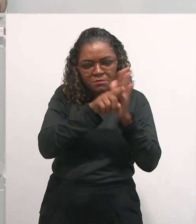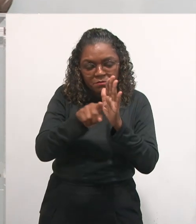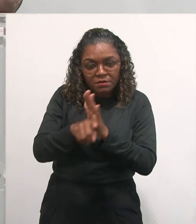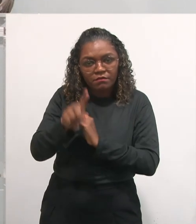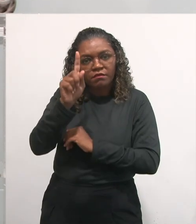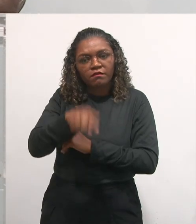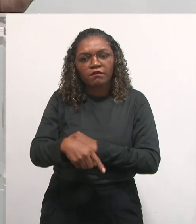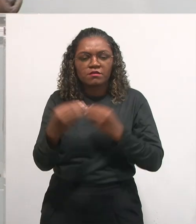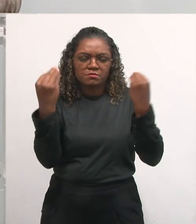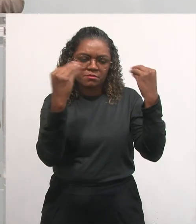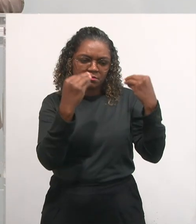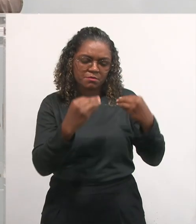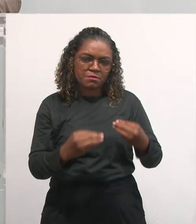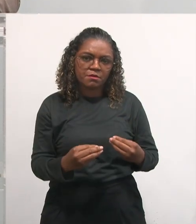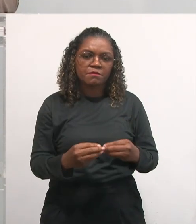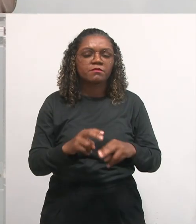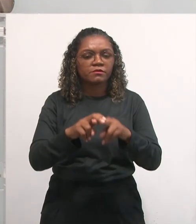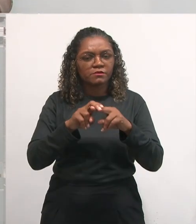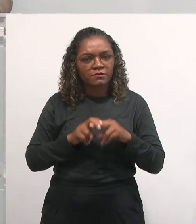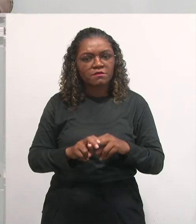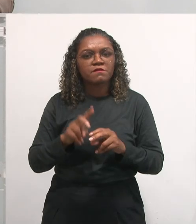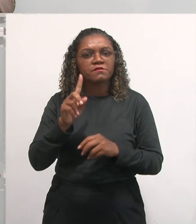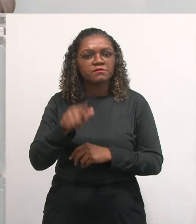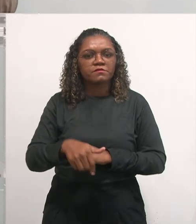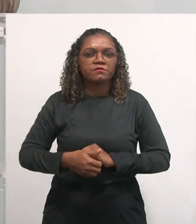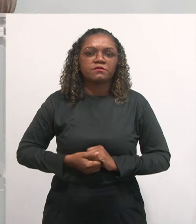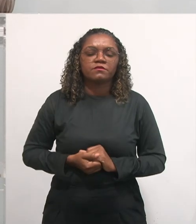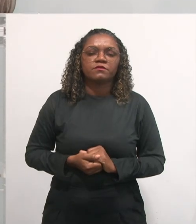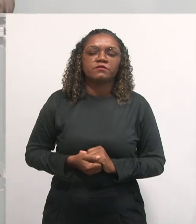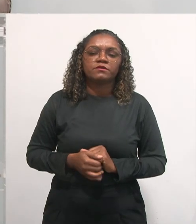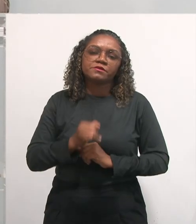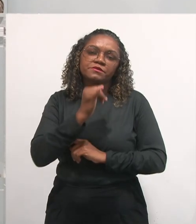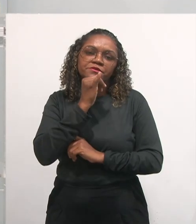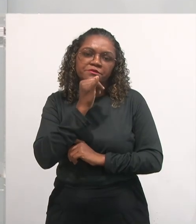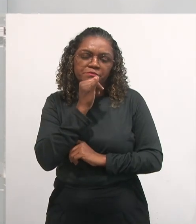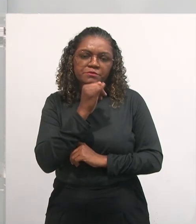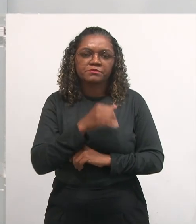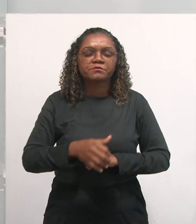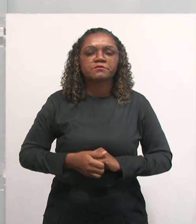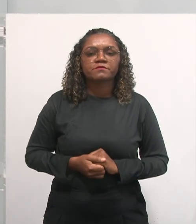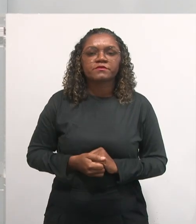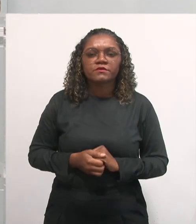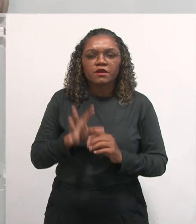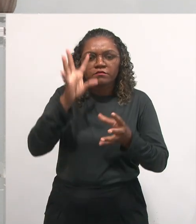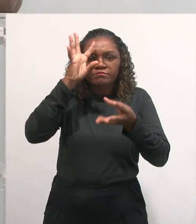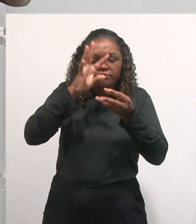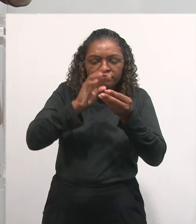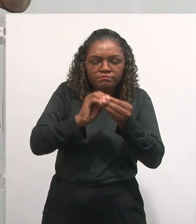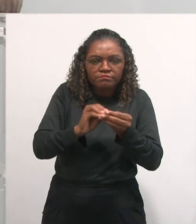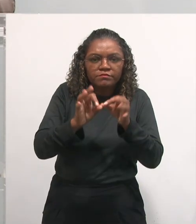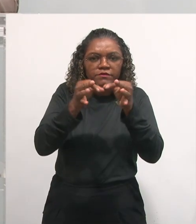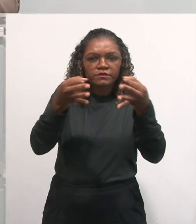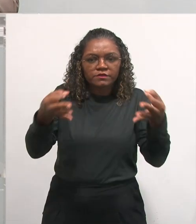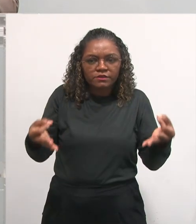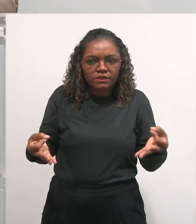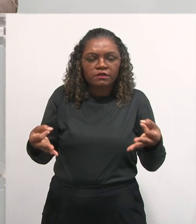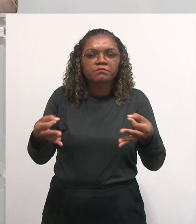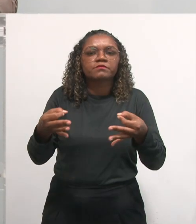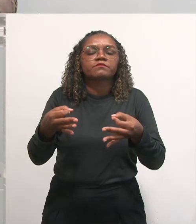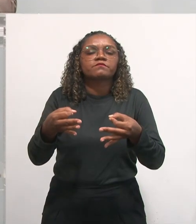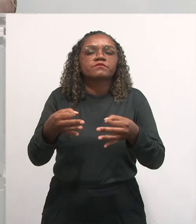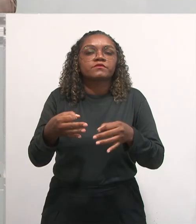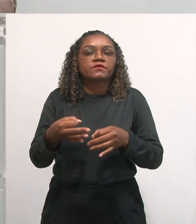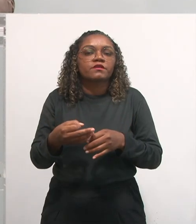ok? Sintetiza isso num questionário. Aí, quanto mais sintético esse questionário, mais fácil, mais informação, mais fácil de